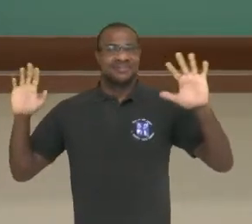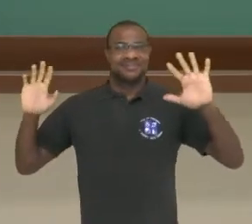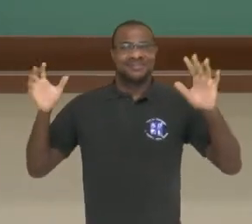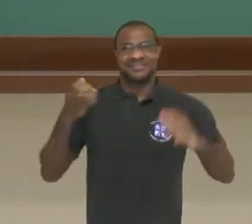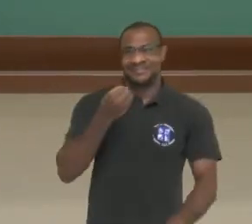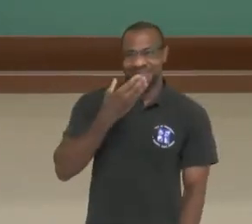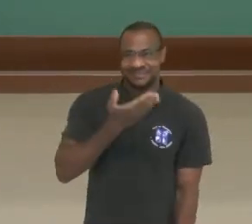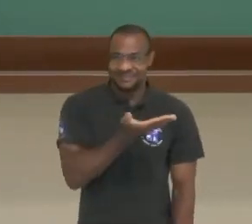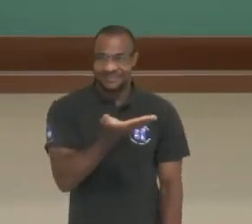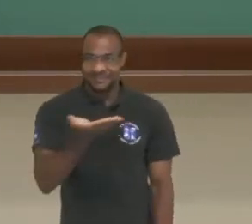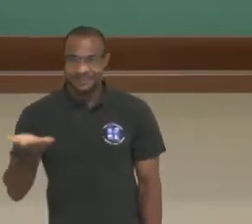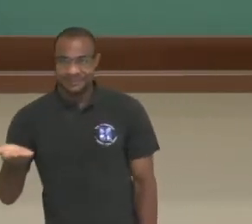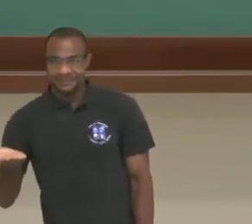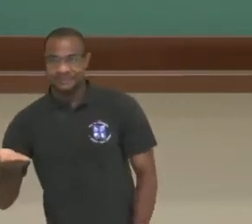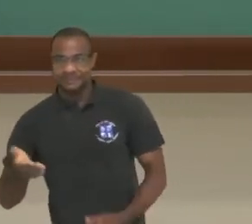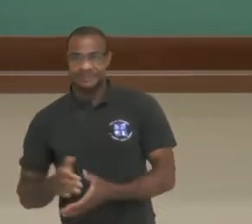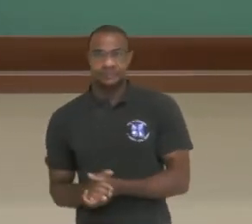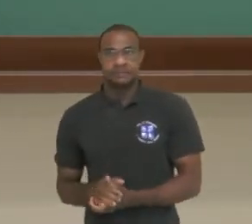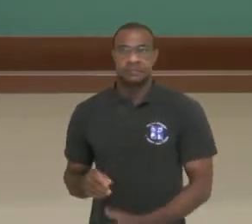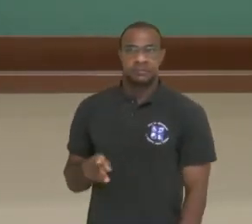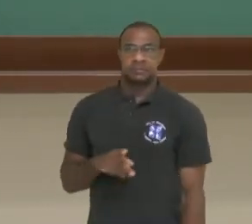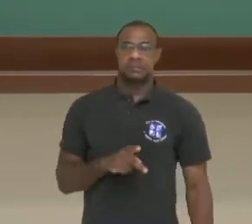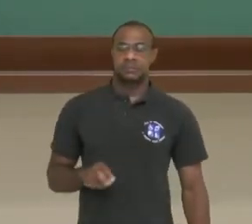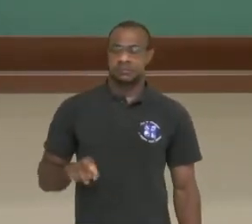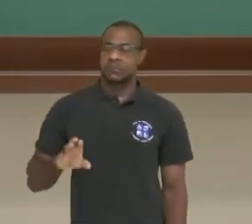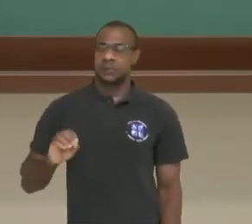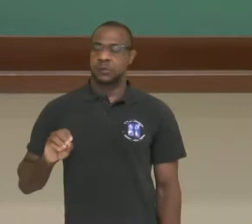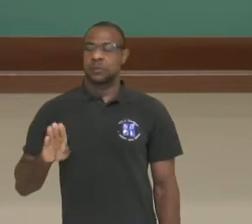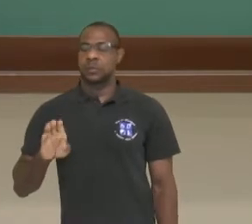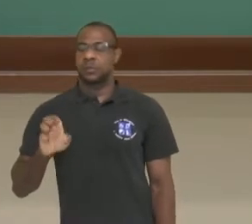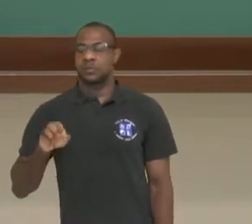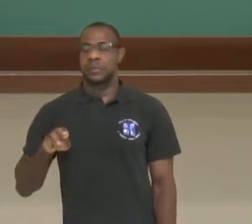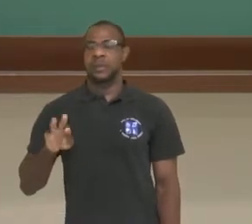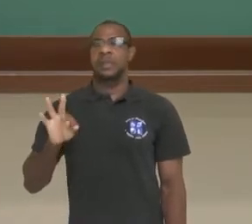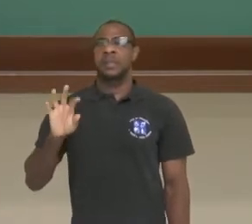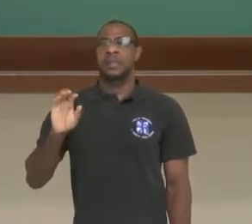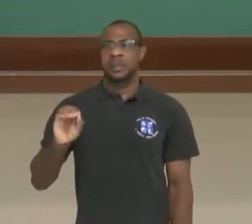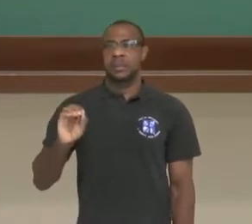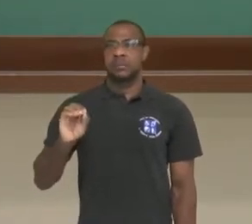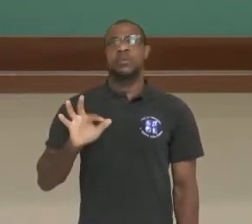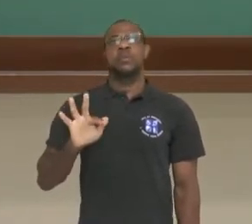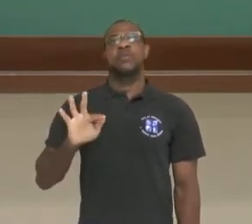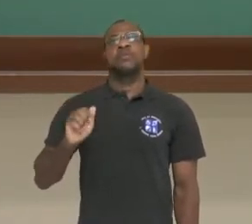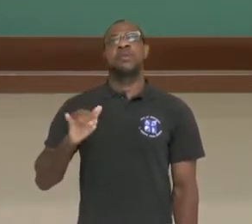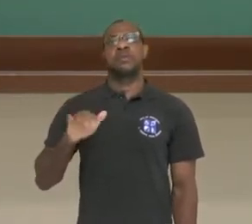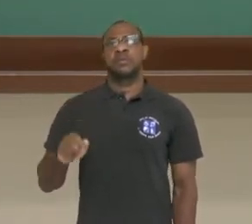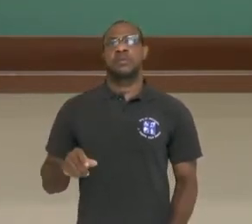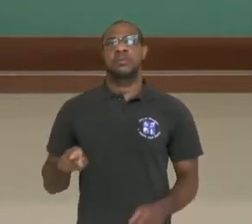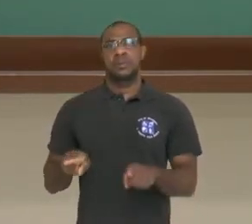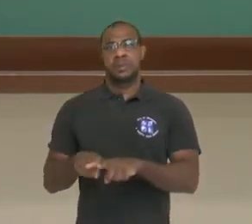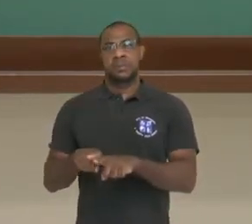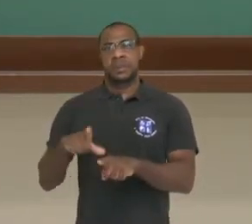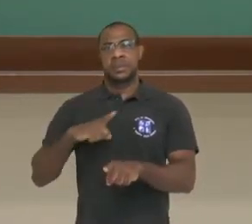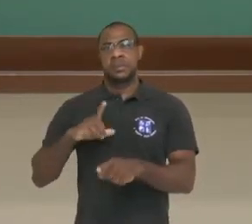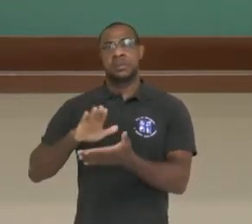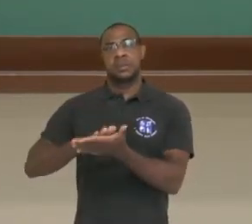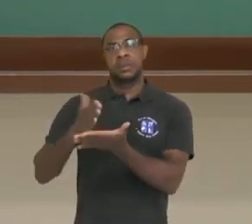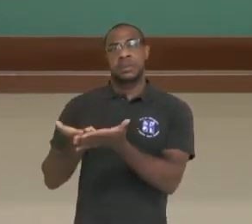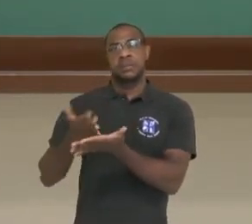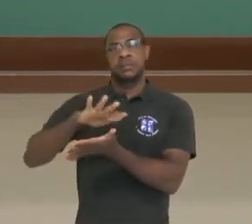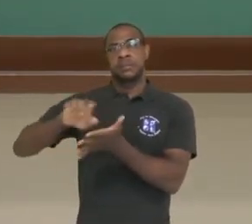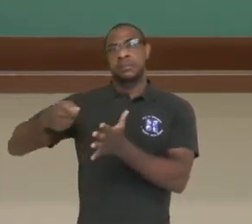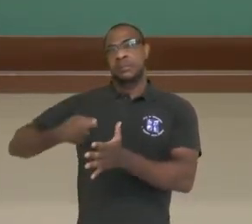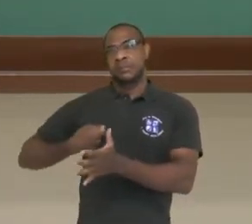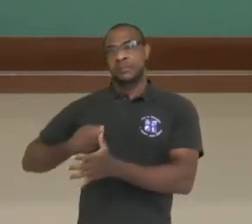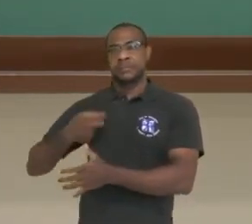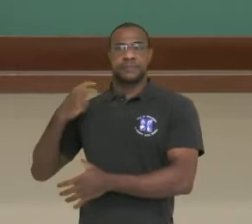galerinha do sexto ano, tudo bem? Sou o professor Roberto Falcione, professor de História, junto conosco o professor Val, fazendo a interpretação de Libras